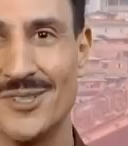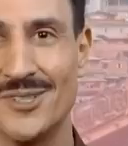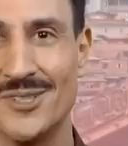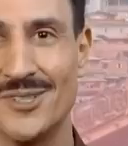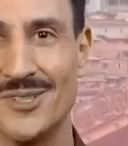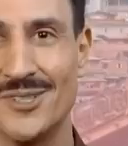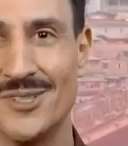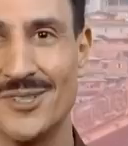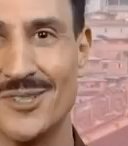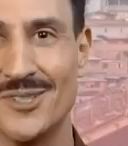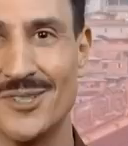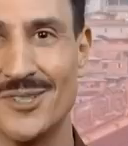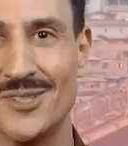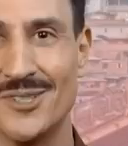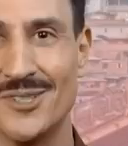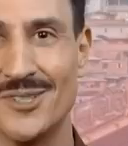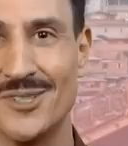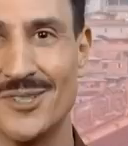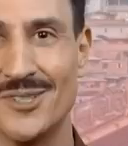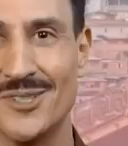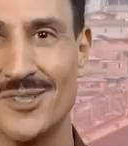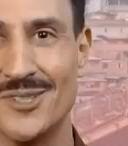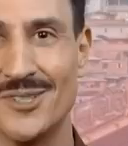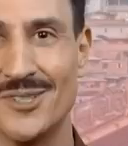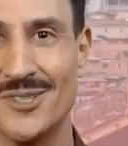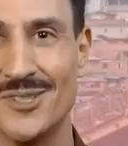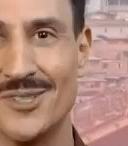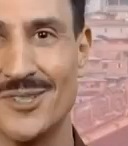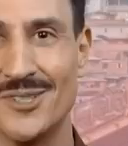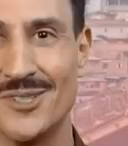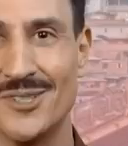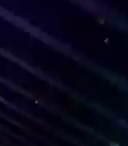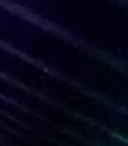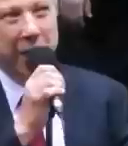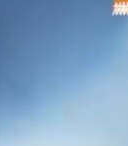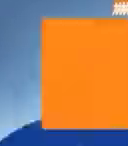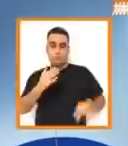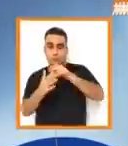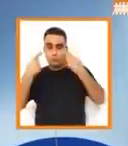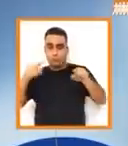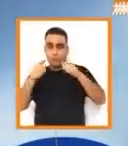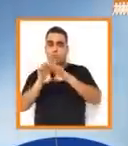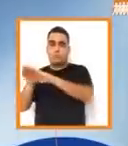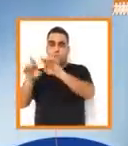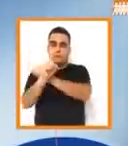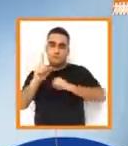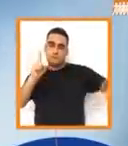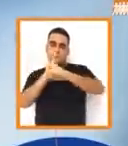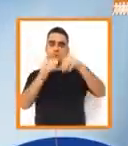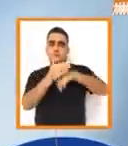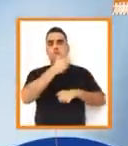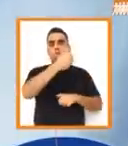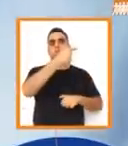Mano, chubilibes. Isso que é candidato. É esse o Brasil que eu quero. Neném da dupla PP, Neném